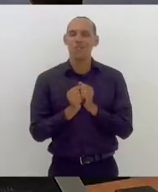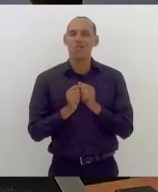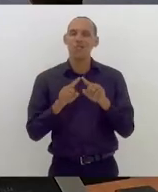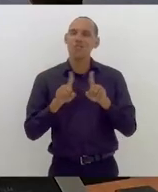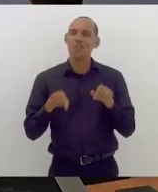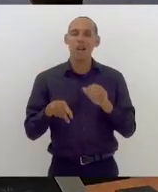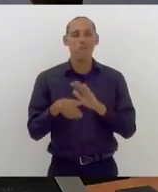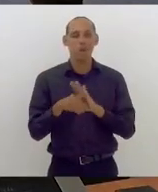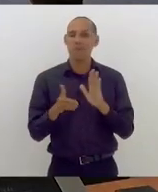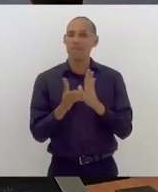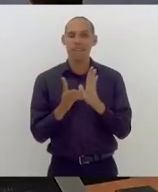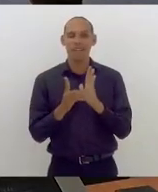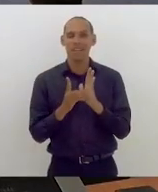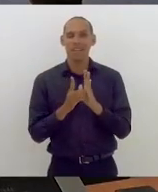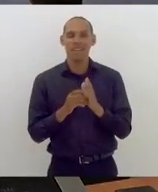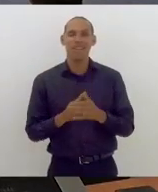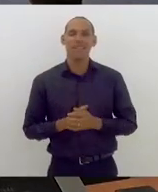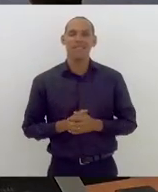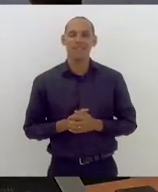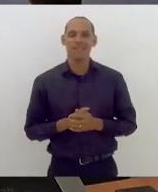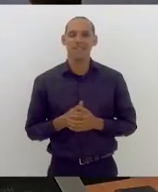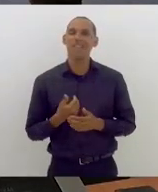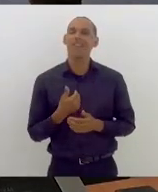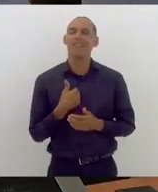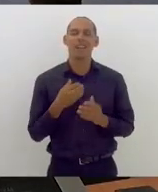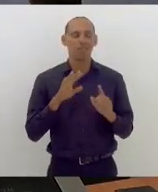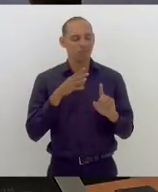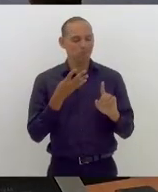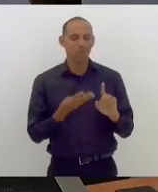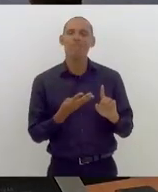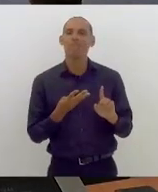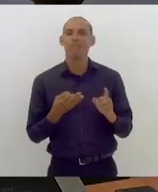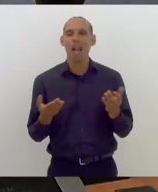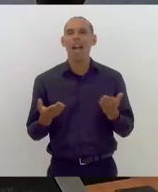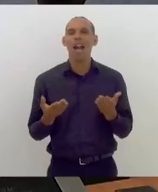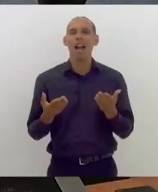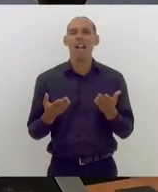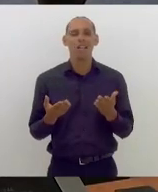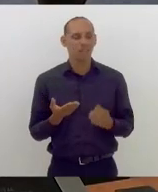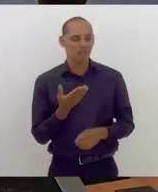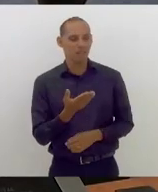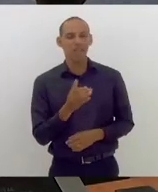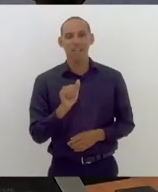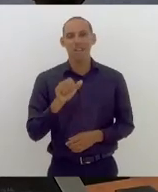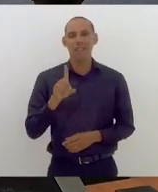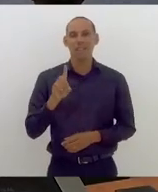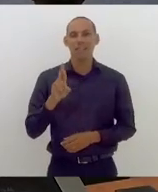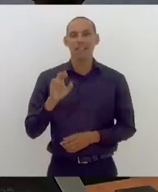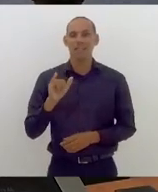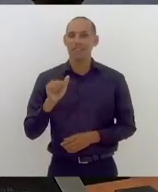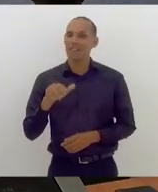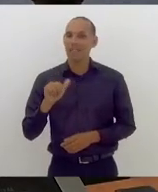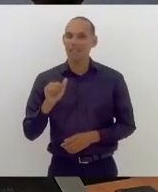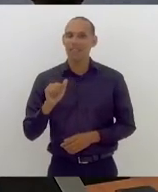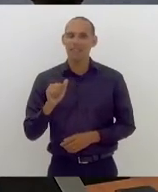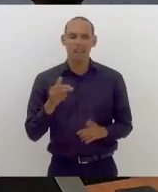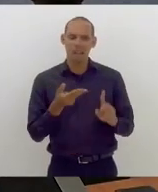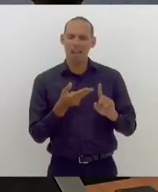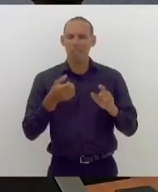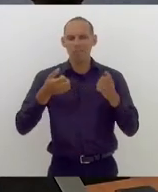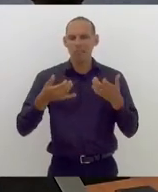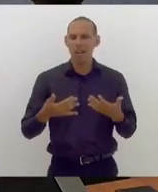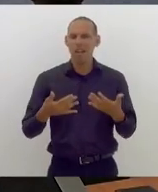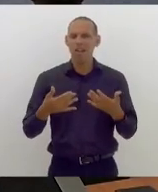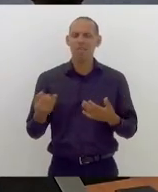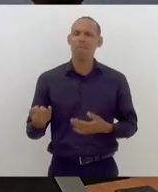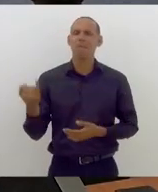do DETRAN, que eu quero aqui homenagear na pessoa da Adriana, que fez uma observação extremamente